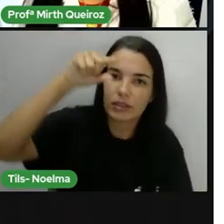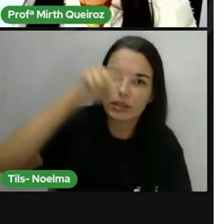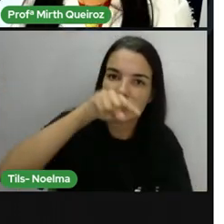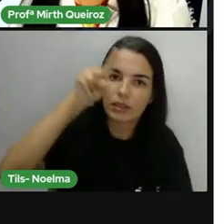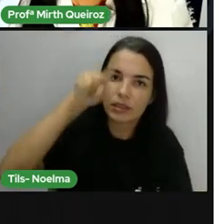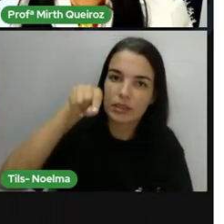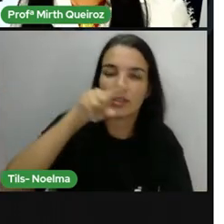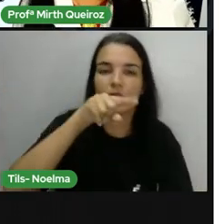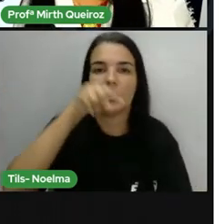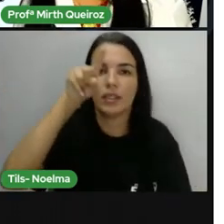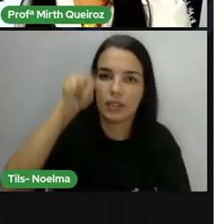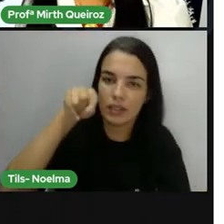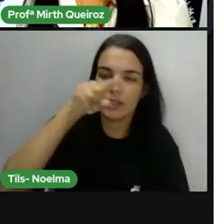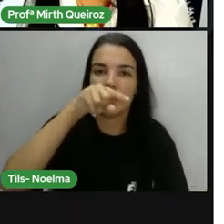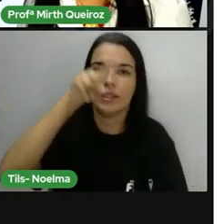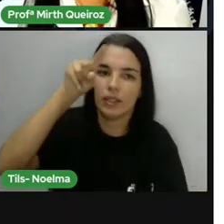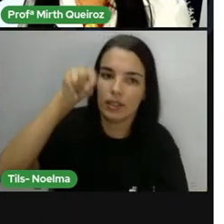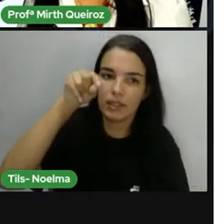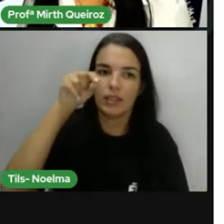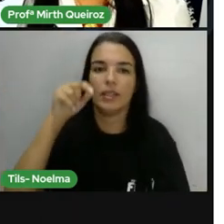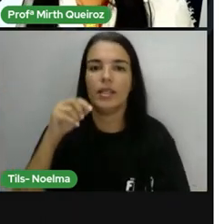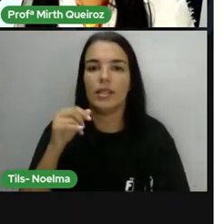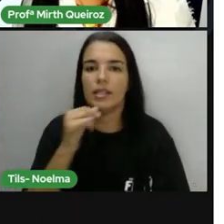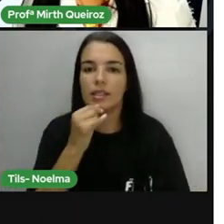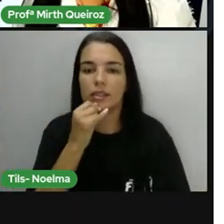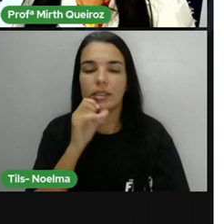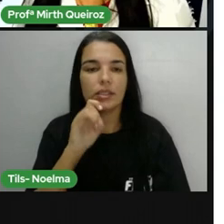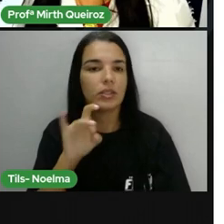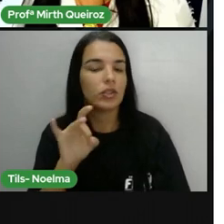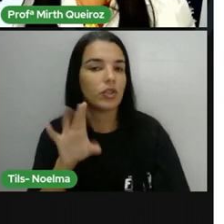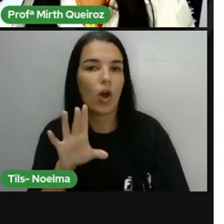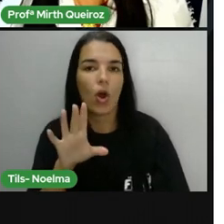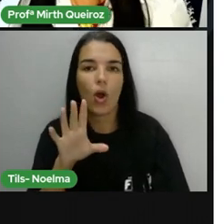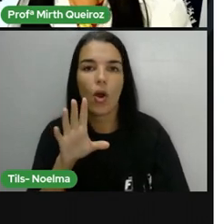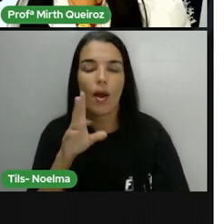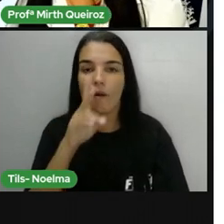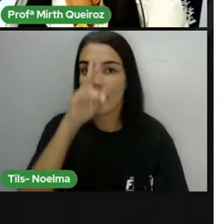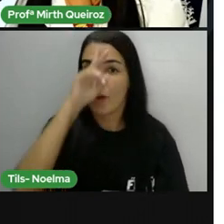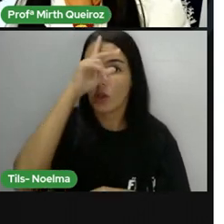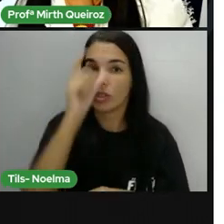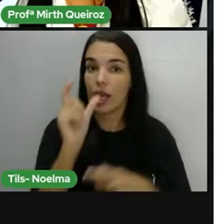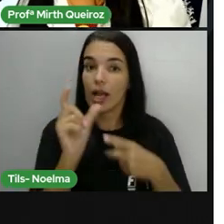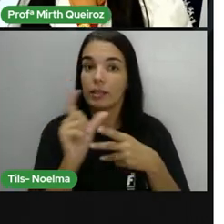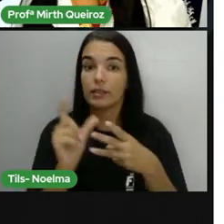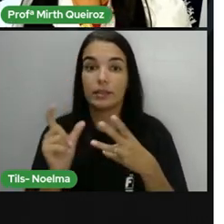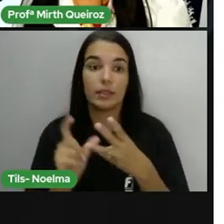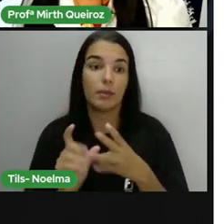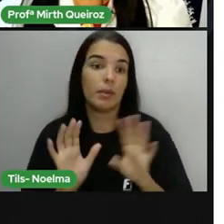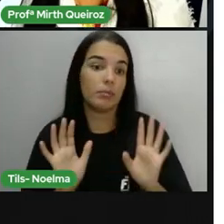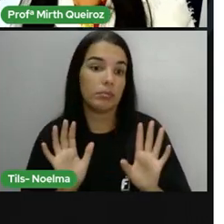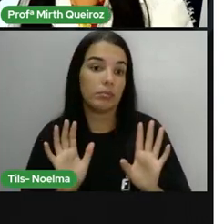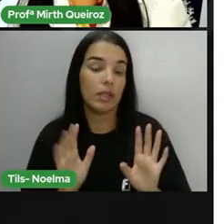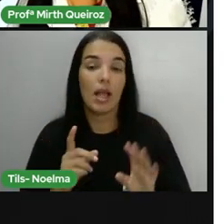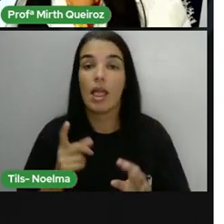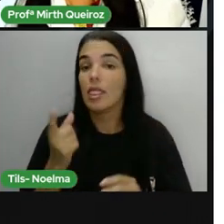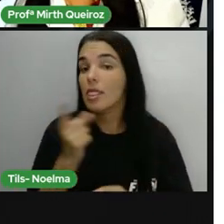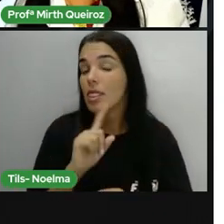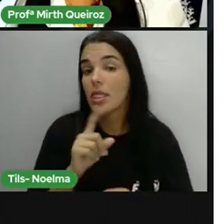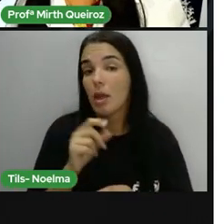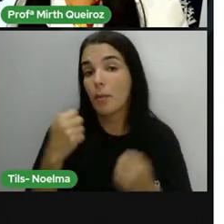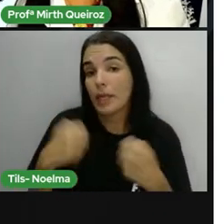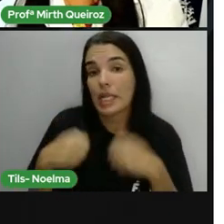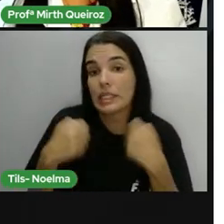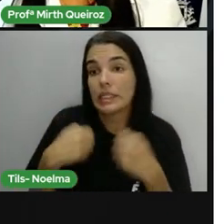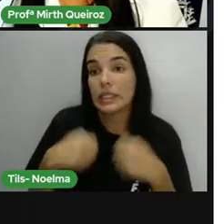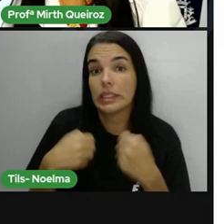de ser ou não uma sílaba mais forte. Então, nem sempre uma palavra oxítona ela vai estar acentuada, nem sempre uma